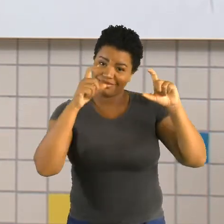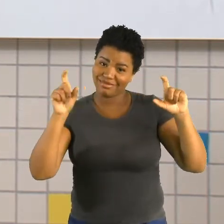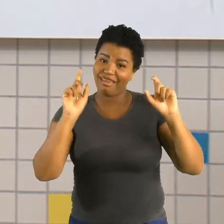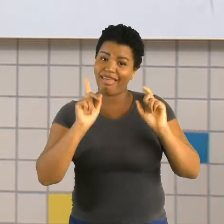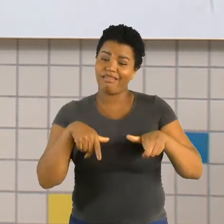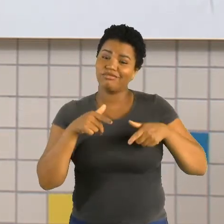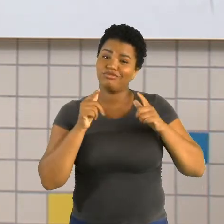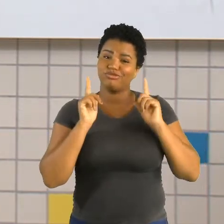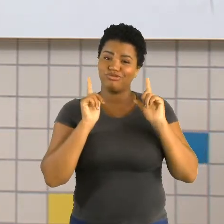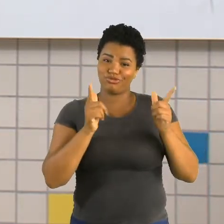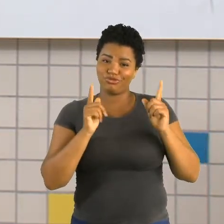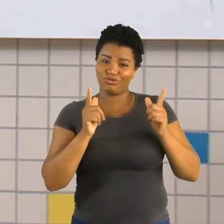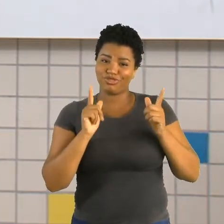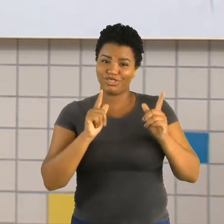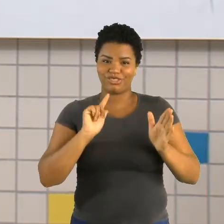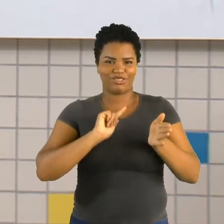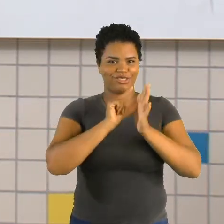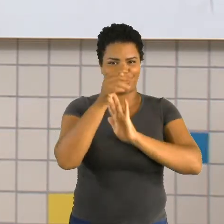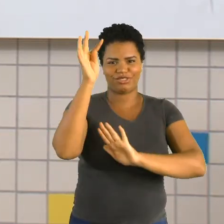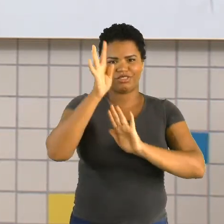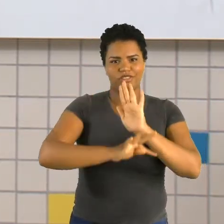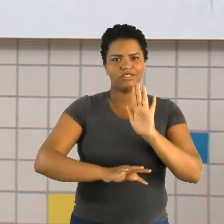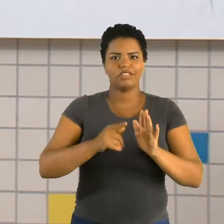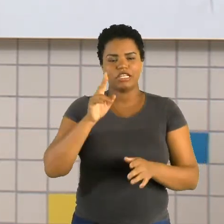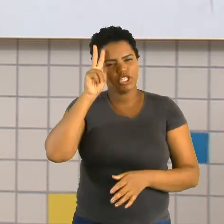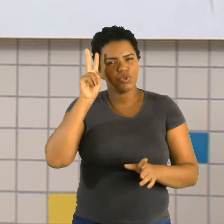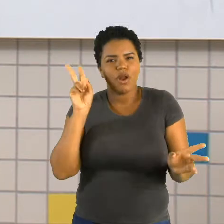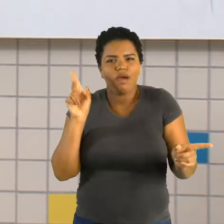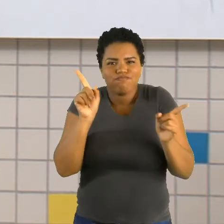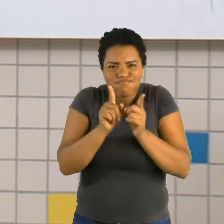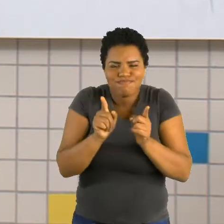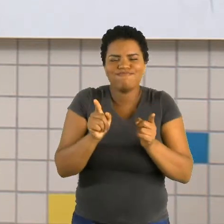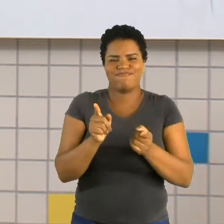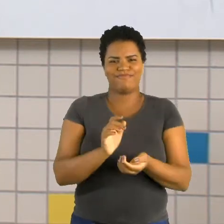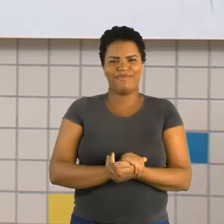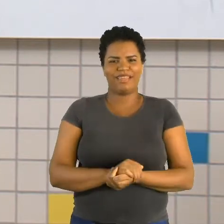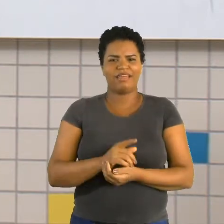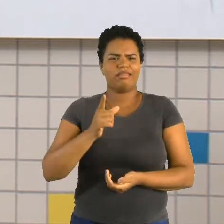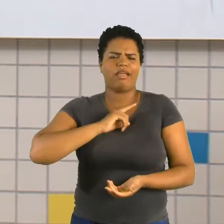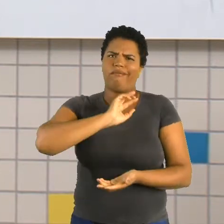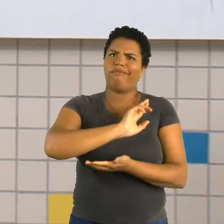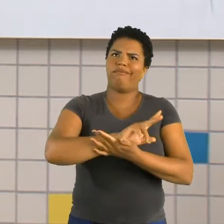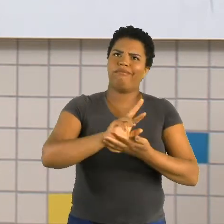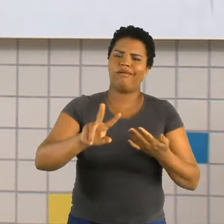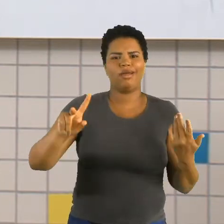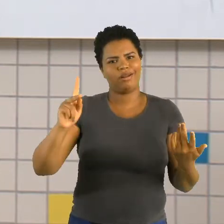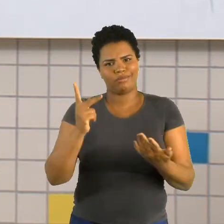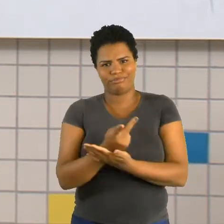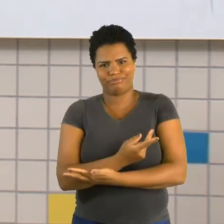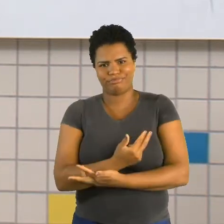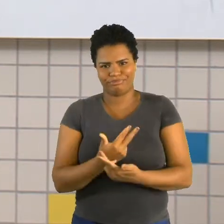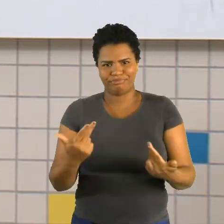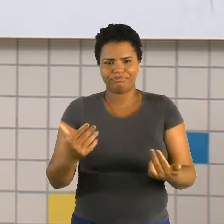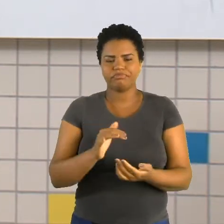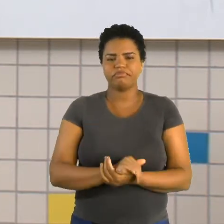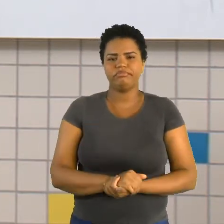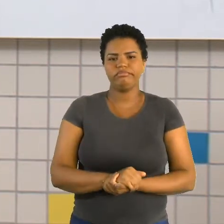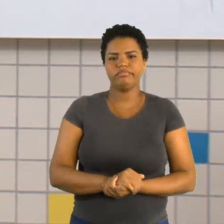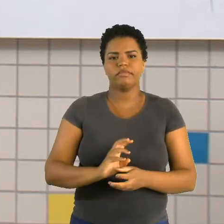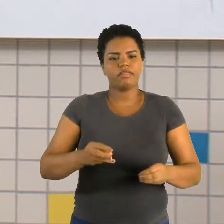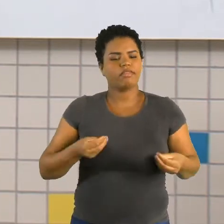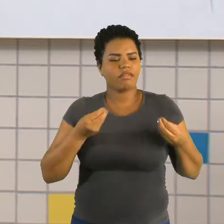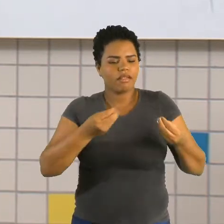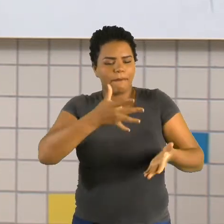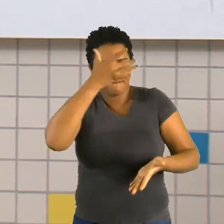gênero textual, contam histórias rápidas, contendo as mais diversas situações. Proporciona ao leitor uma